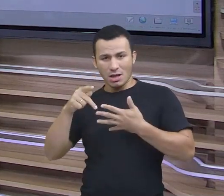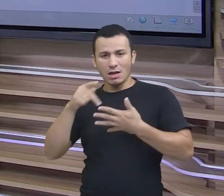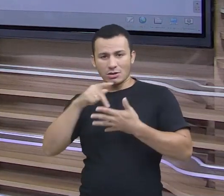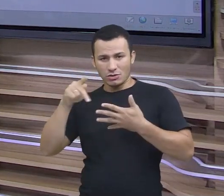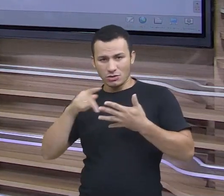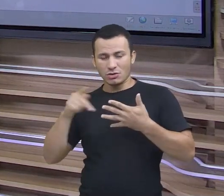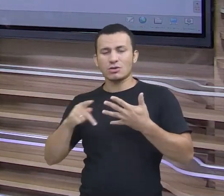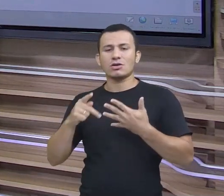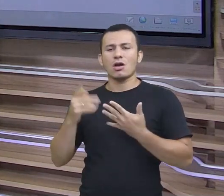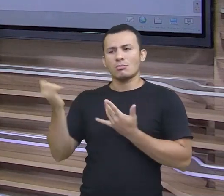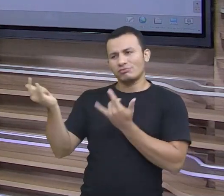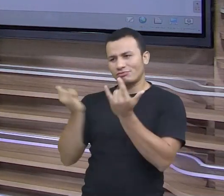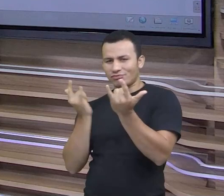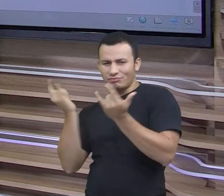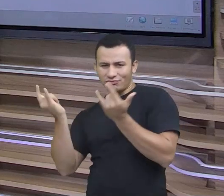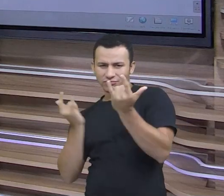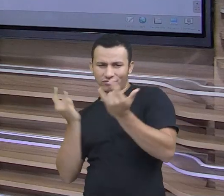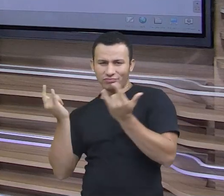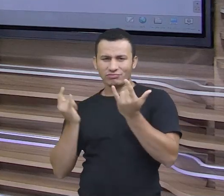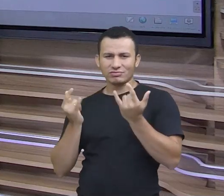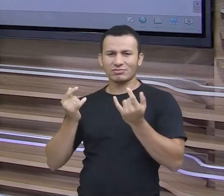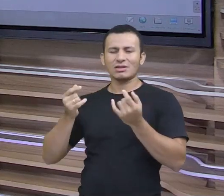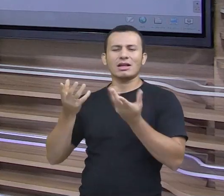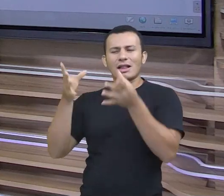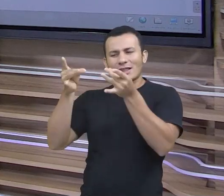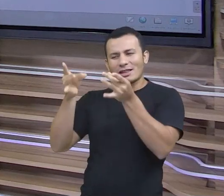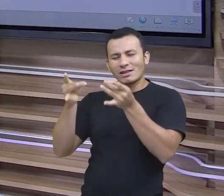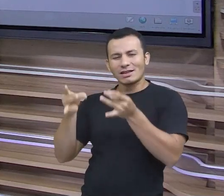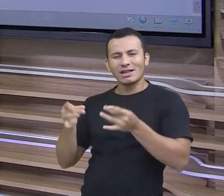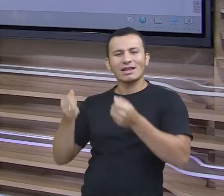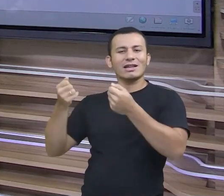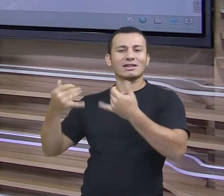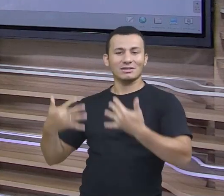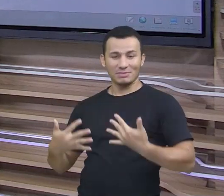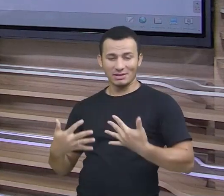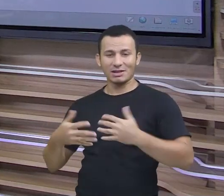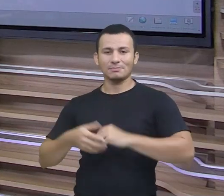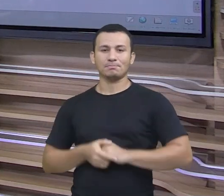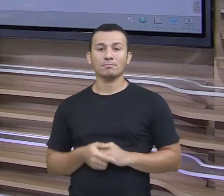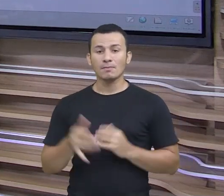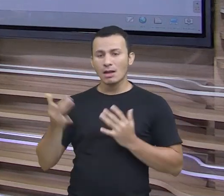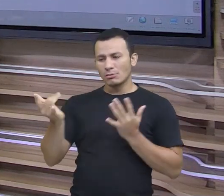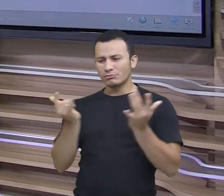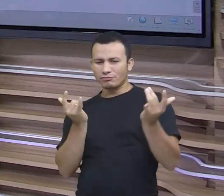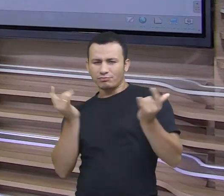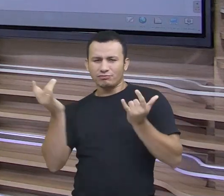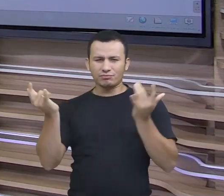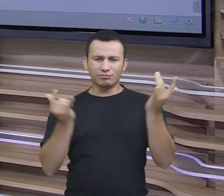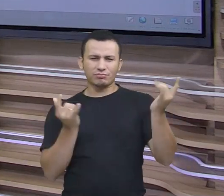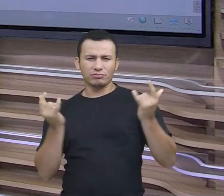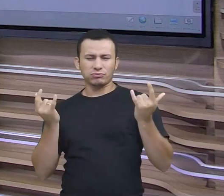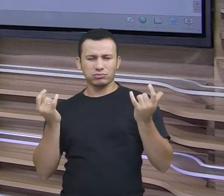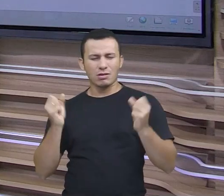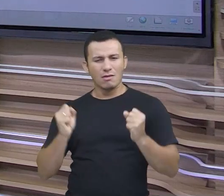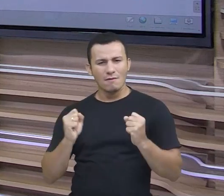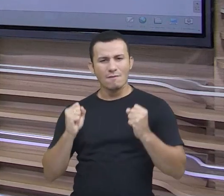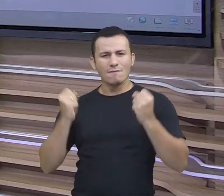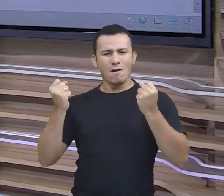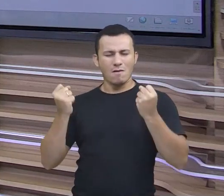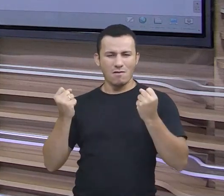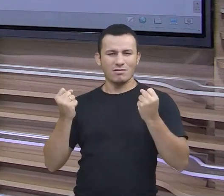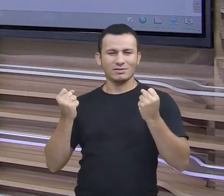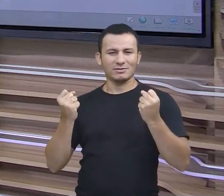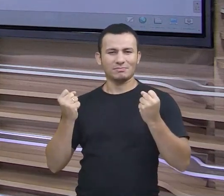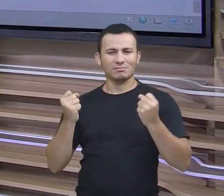Vamos falar a biografia do Homem-Aranha? Vamos? O Homem-Aranha é um super-herói.